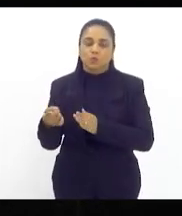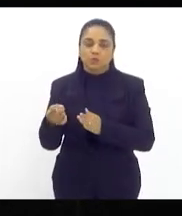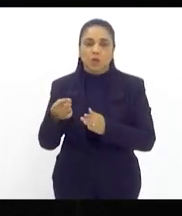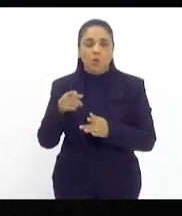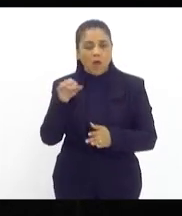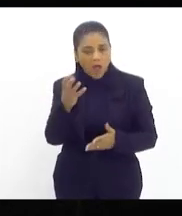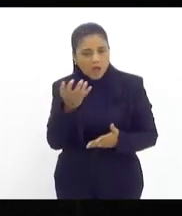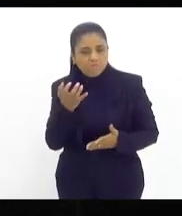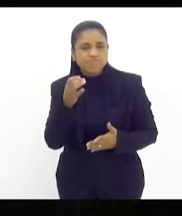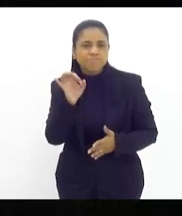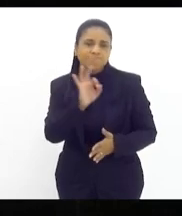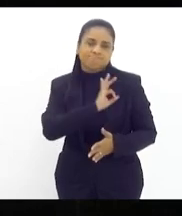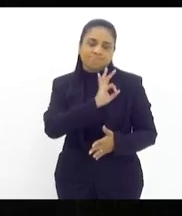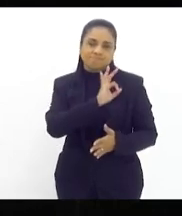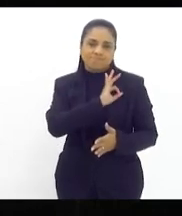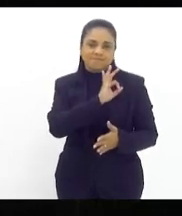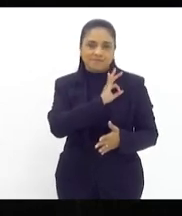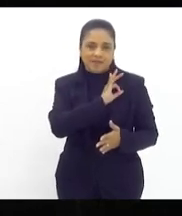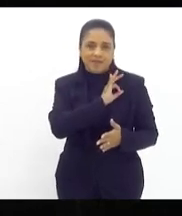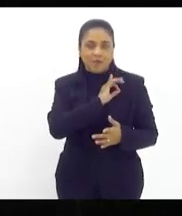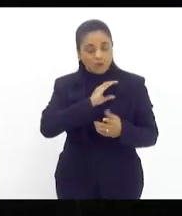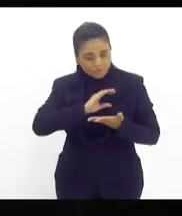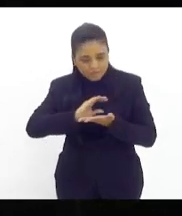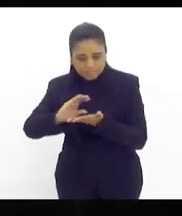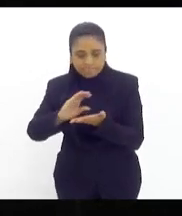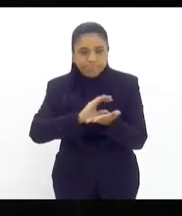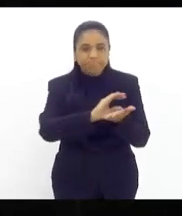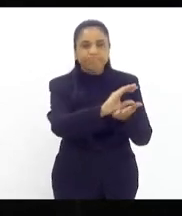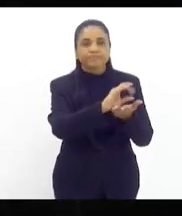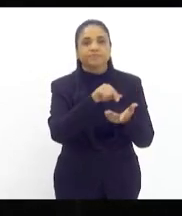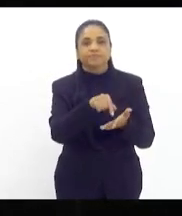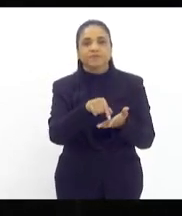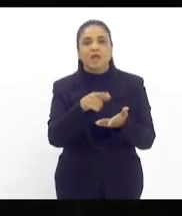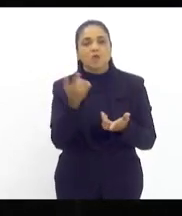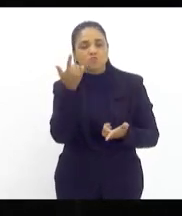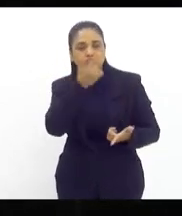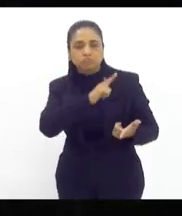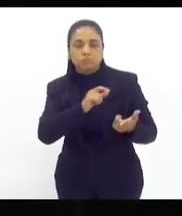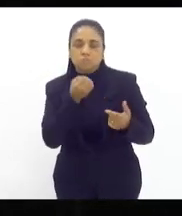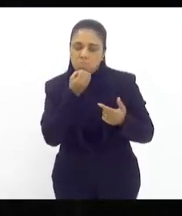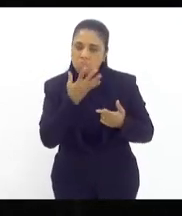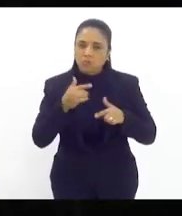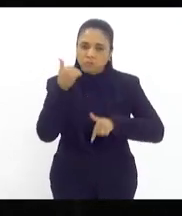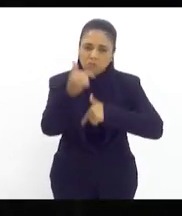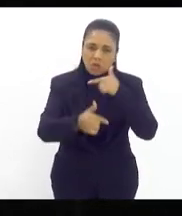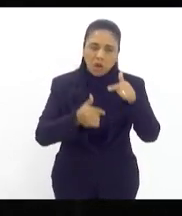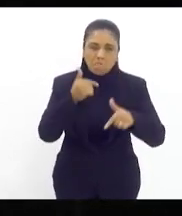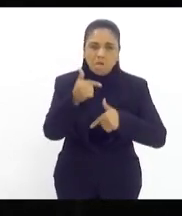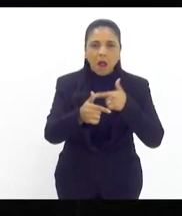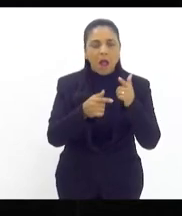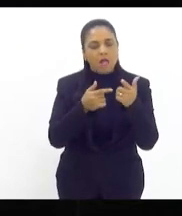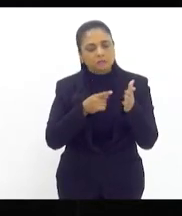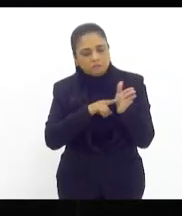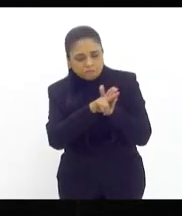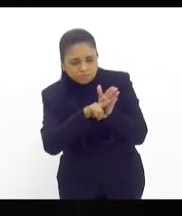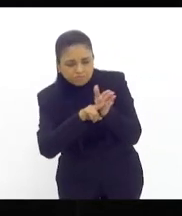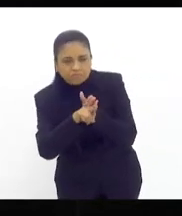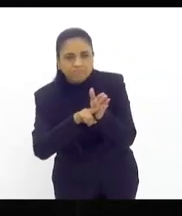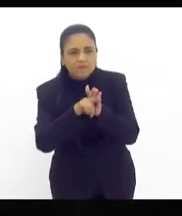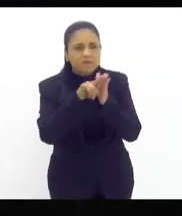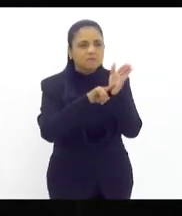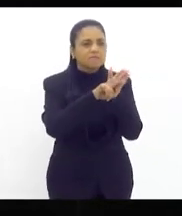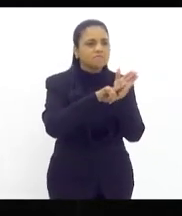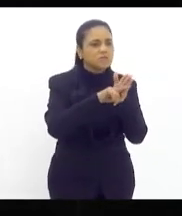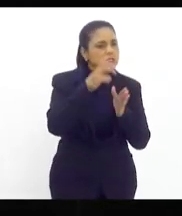e quando a gente faz investimentos ela consegue fazer um bom trabalho trabalho de investigação trabalho de